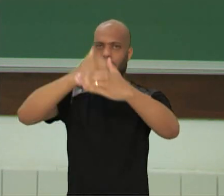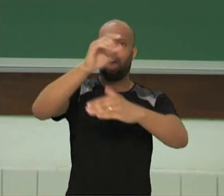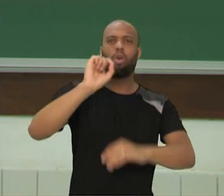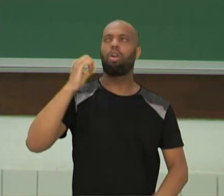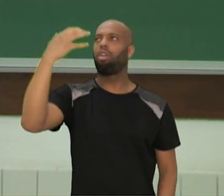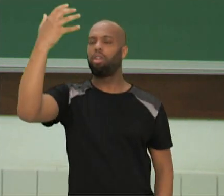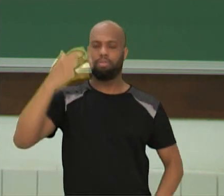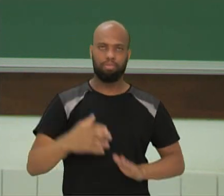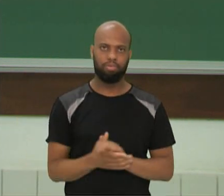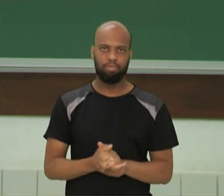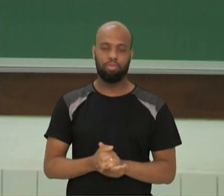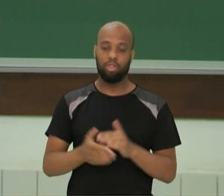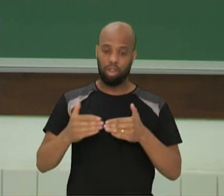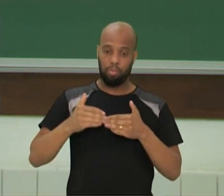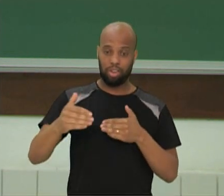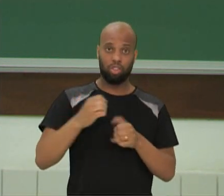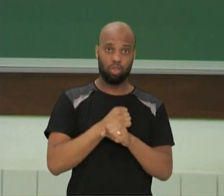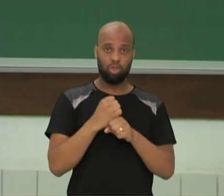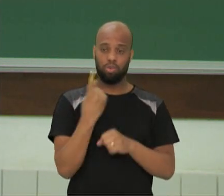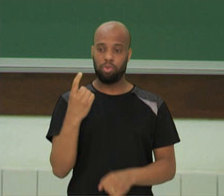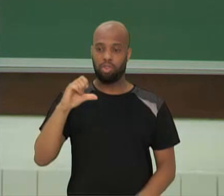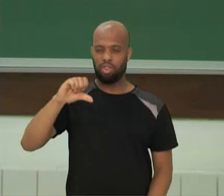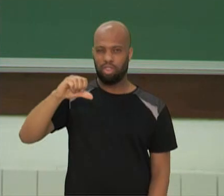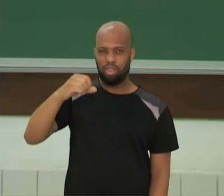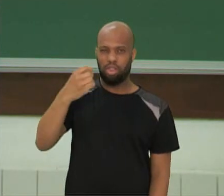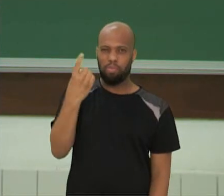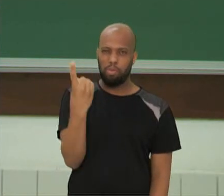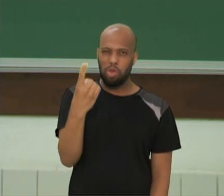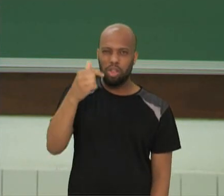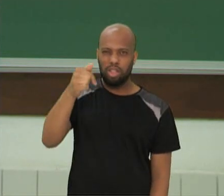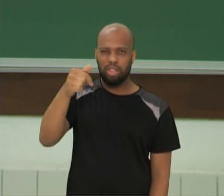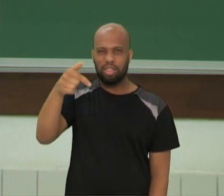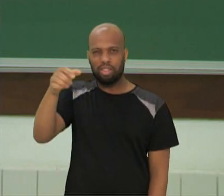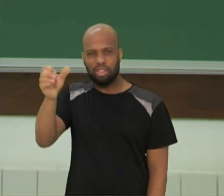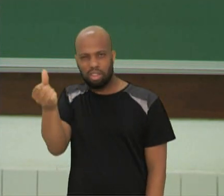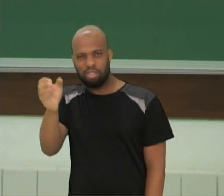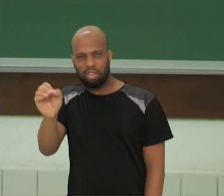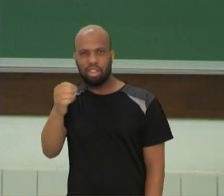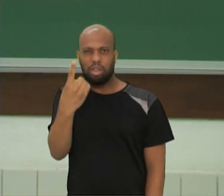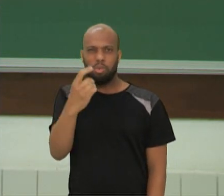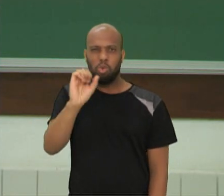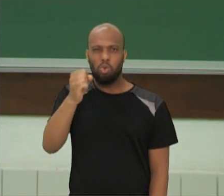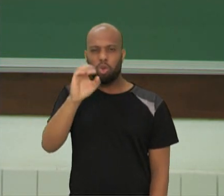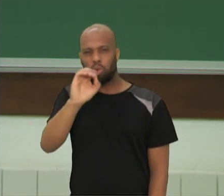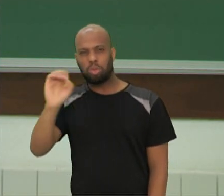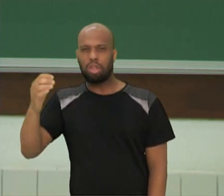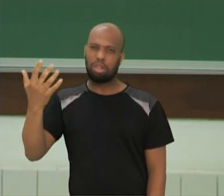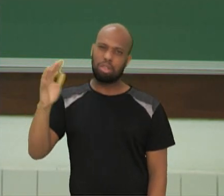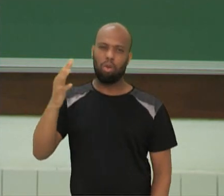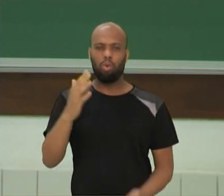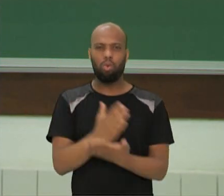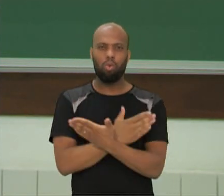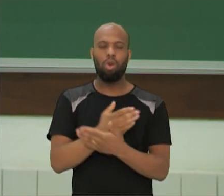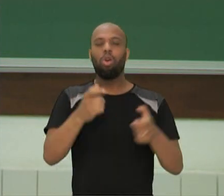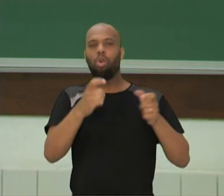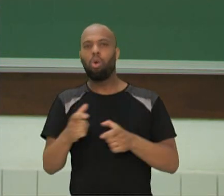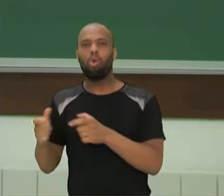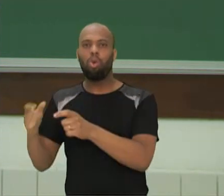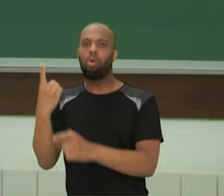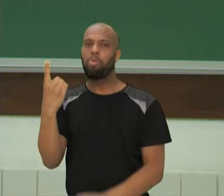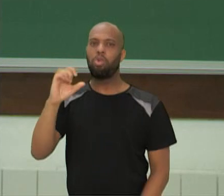que aconteceu? A partir de 1760, 1770, 1800 em alguns lugares e em outras